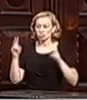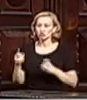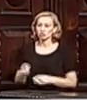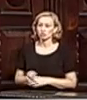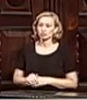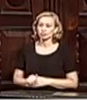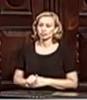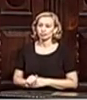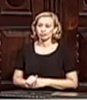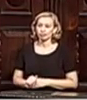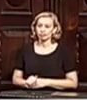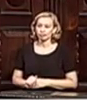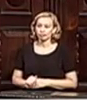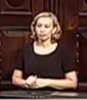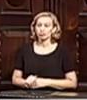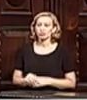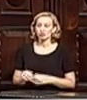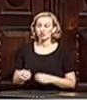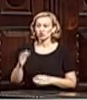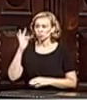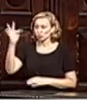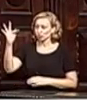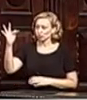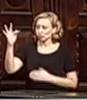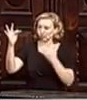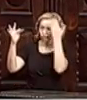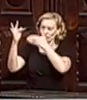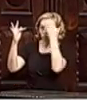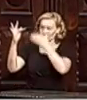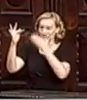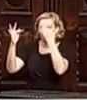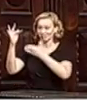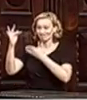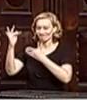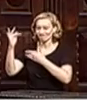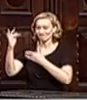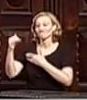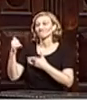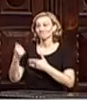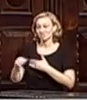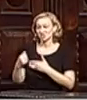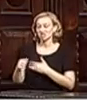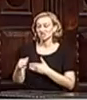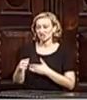luz no fim do túnel, senhora presidente, e é importante que medidas mais duras e drásticas sejam tomadas. Obrigado.